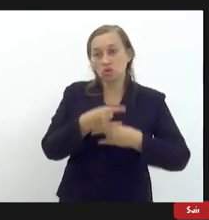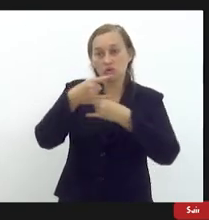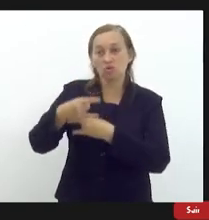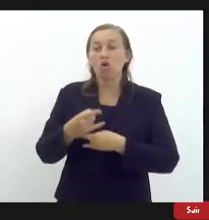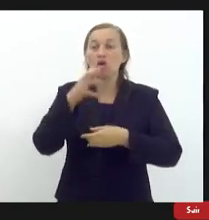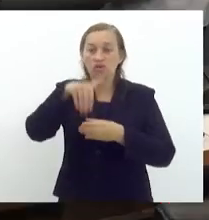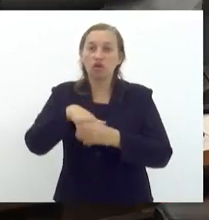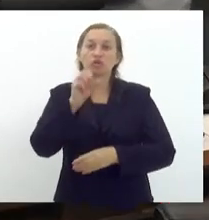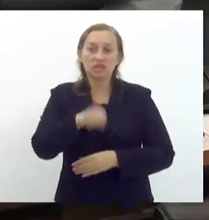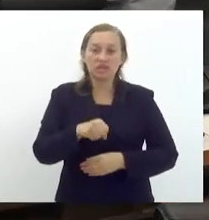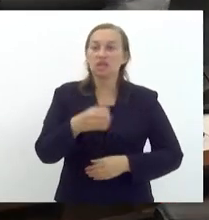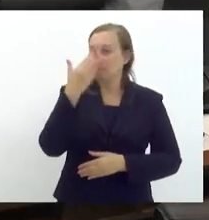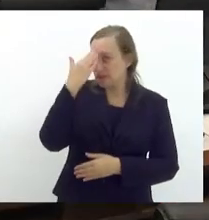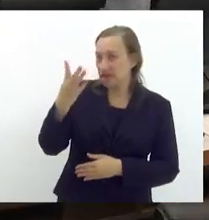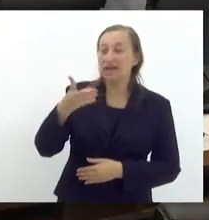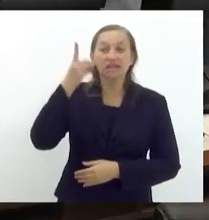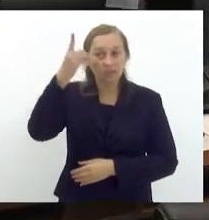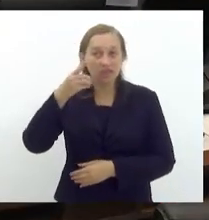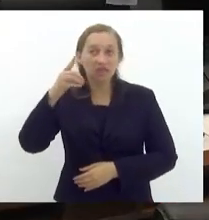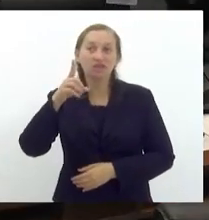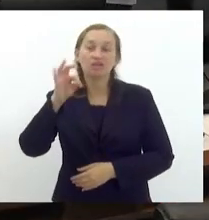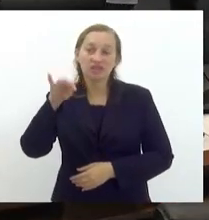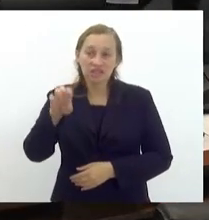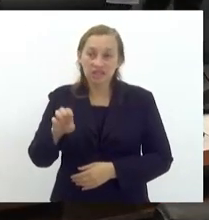Muito obrigado deputada